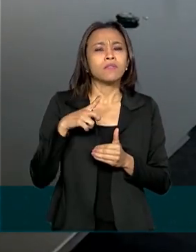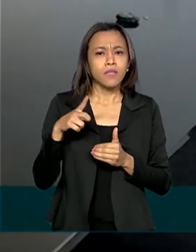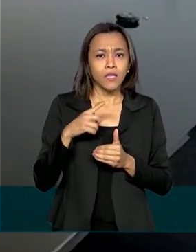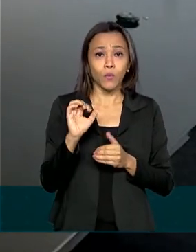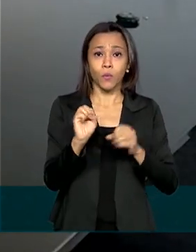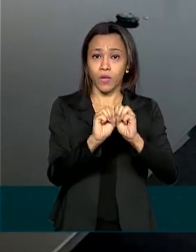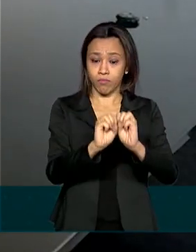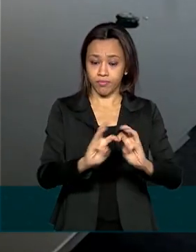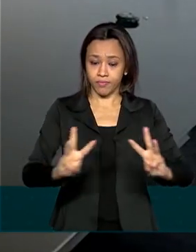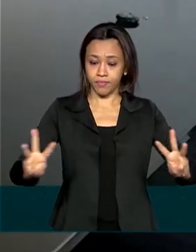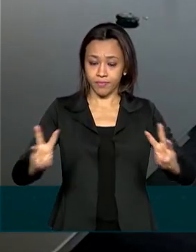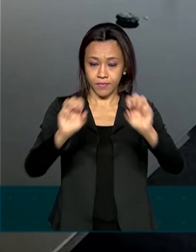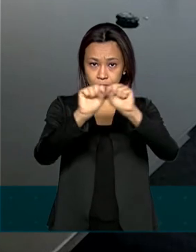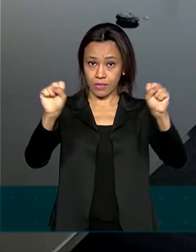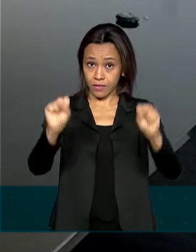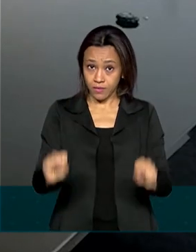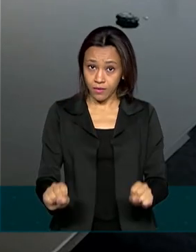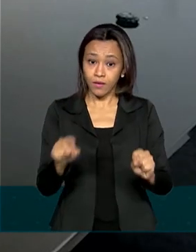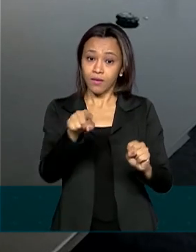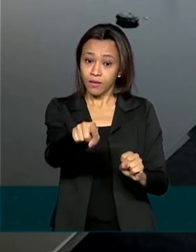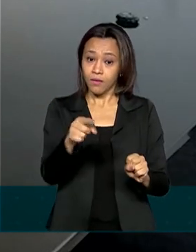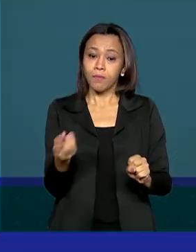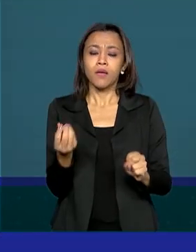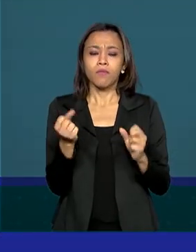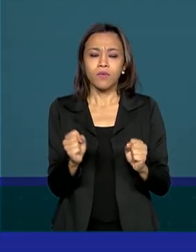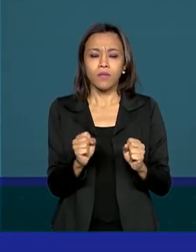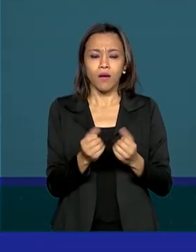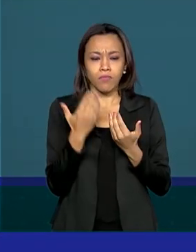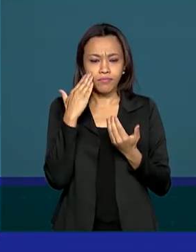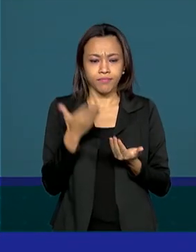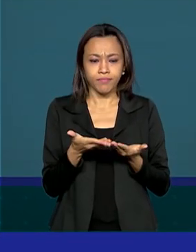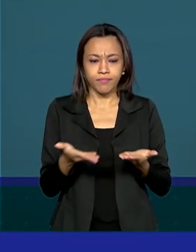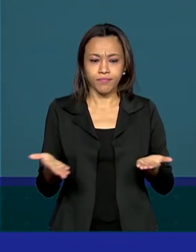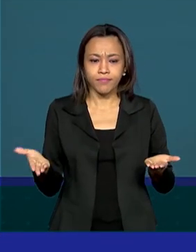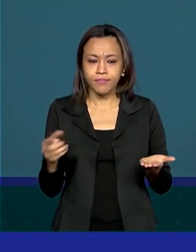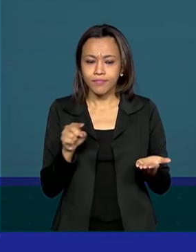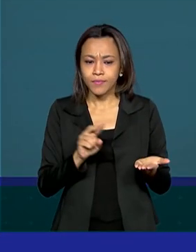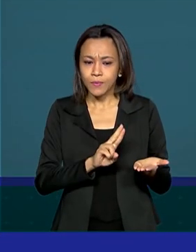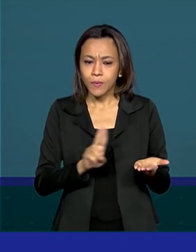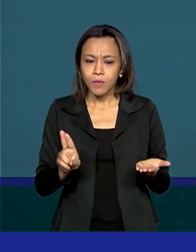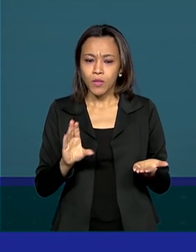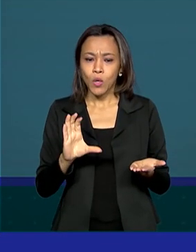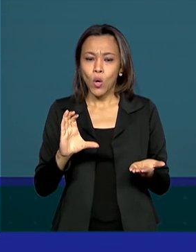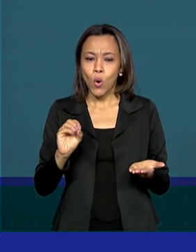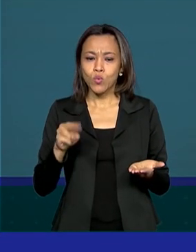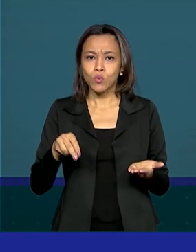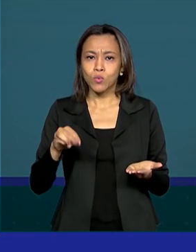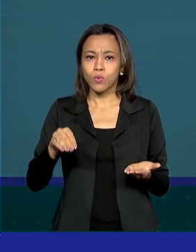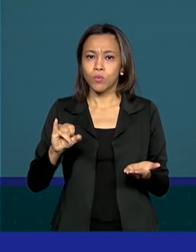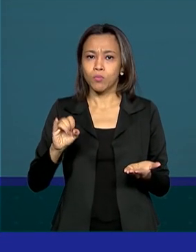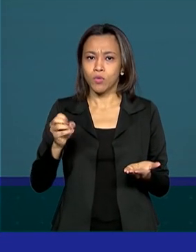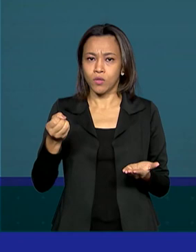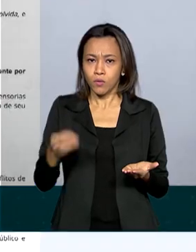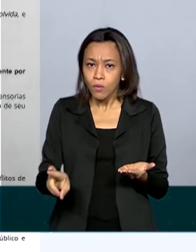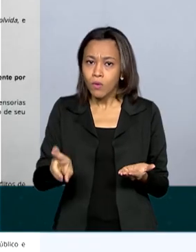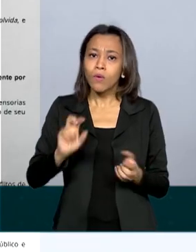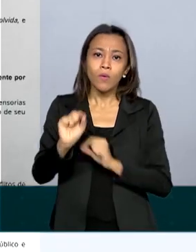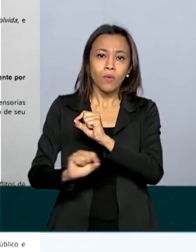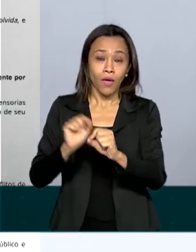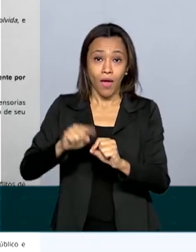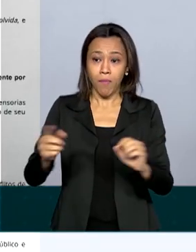oficial do governo federal, consumidor.gov.br, criada para facilitar a